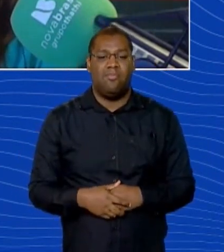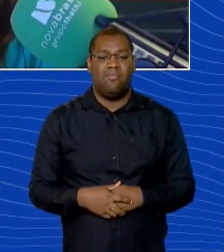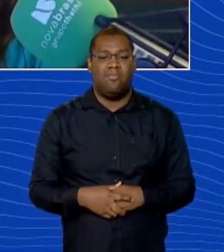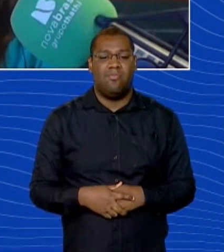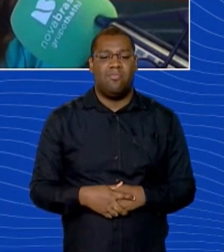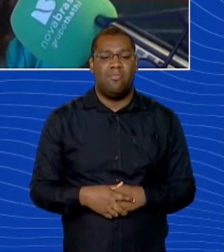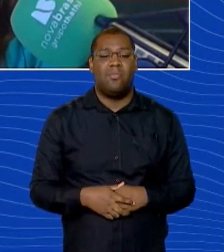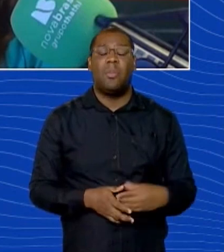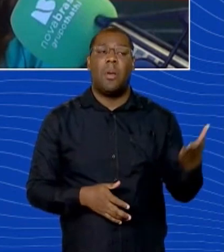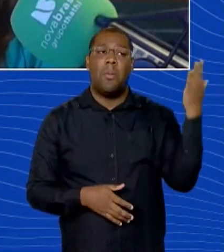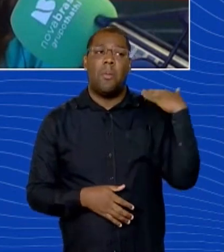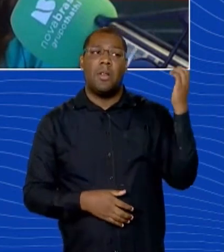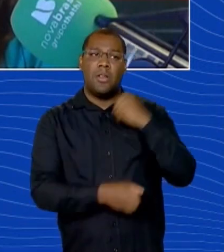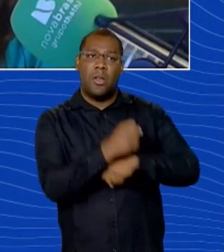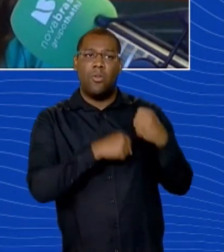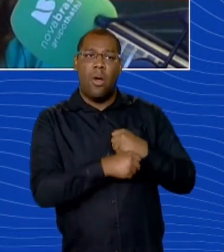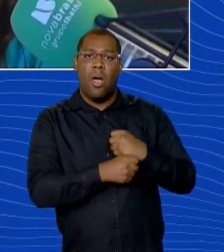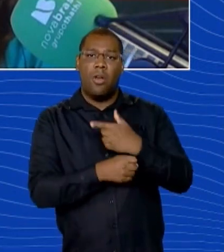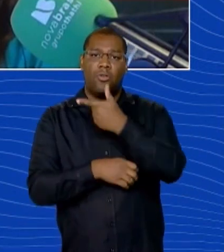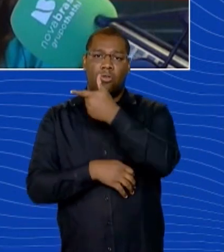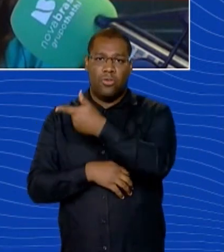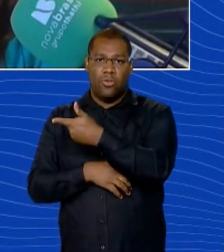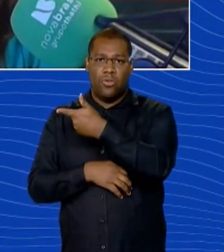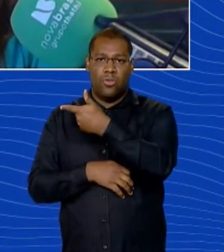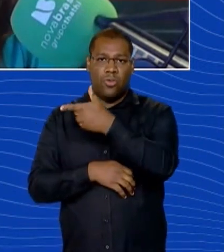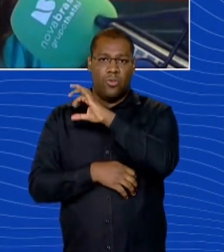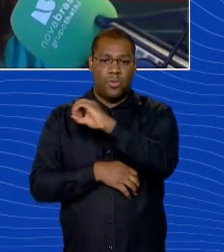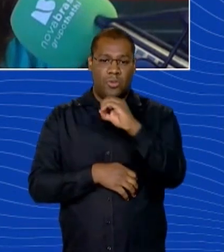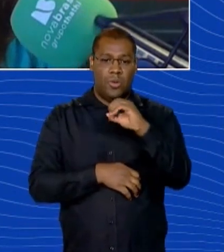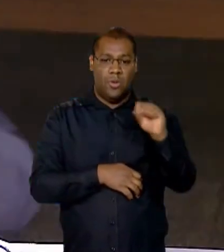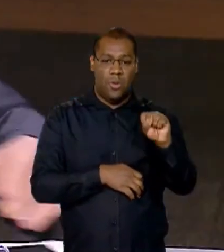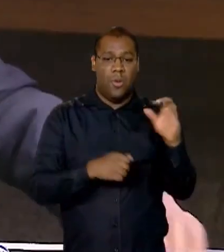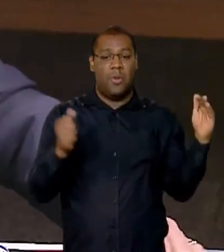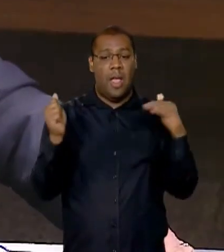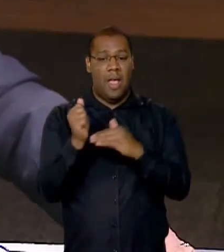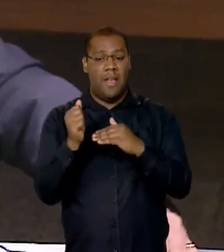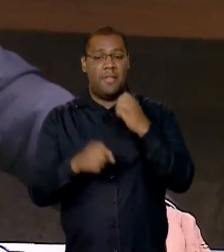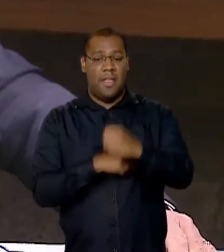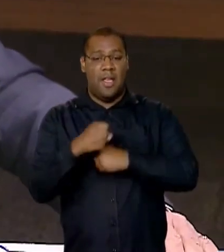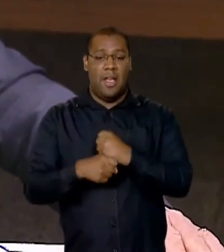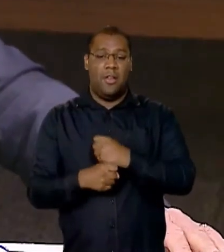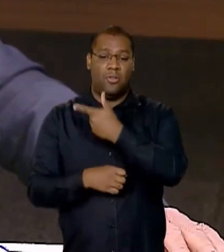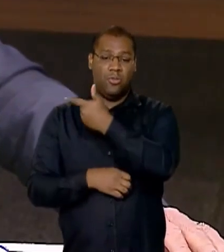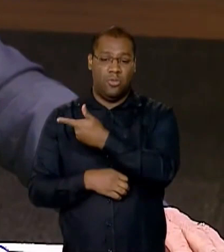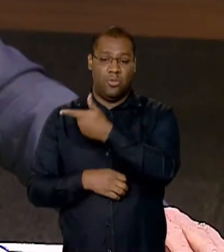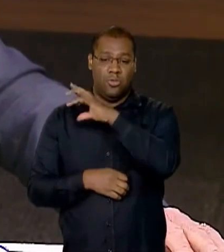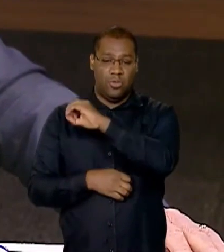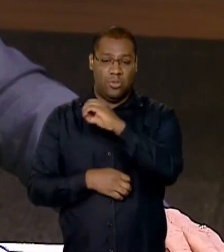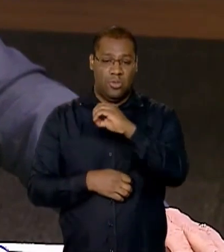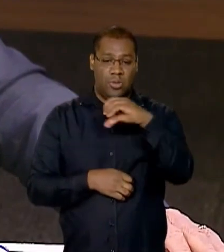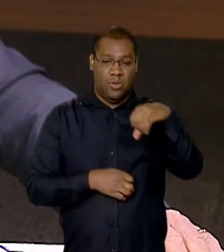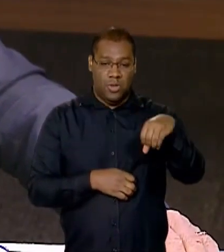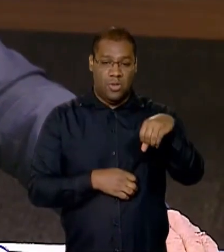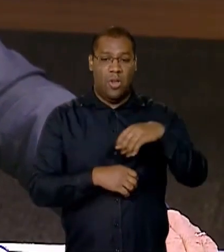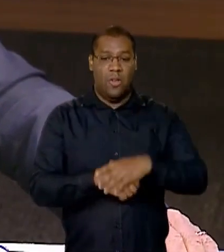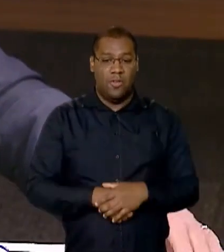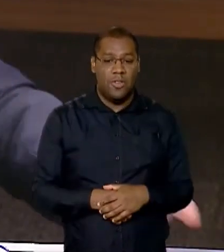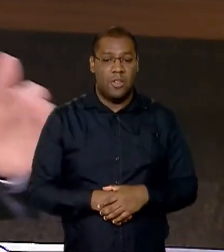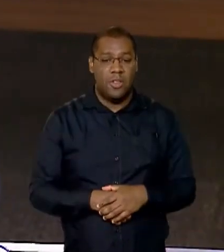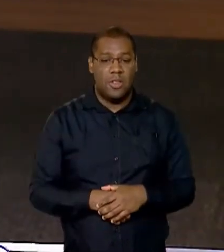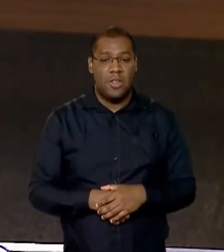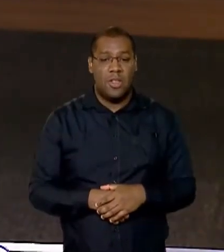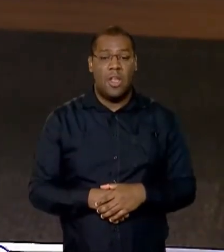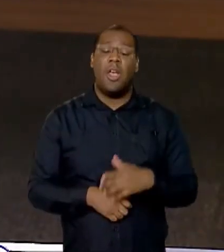veio a crise de 2008 2009 eu fiz 49 bilhões de reais de desoneração